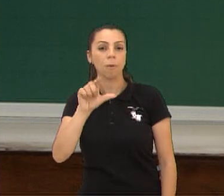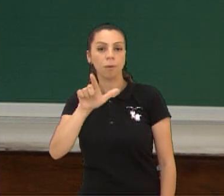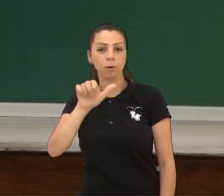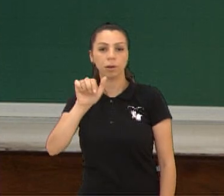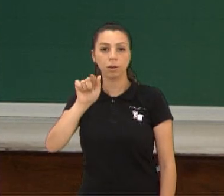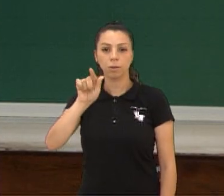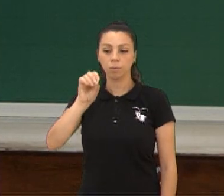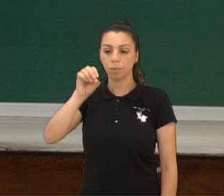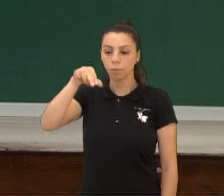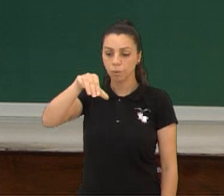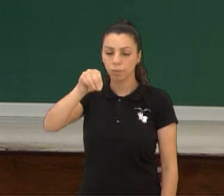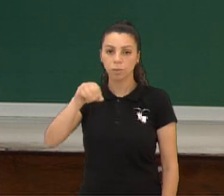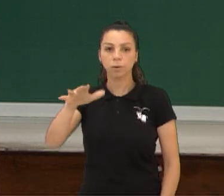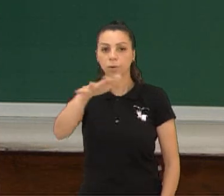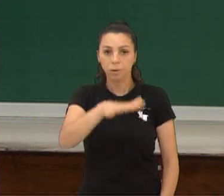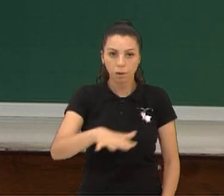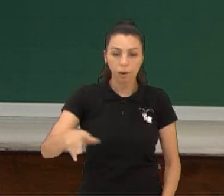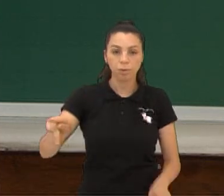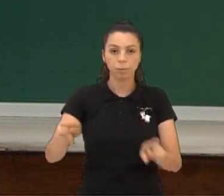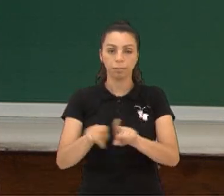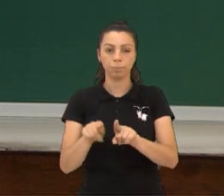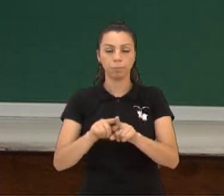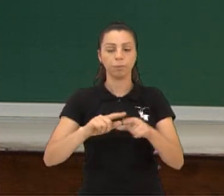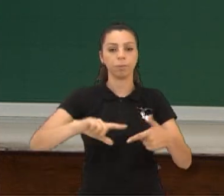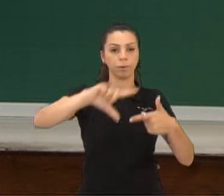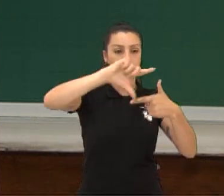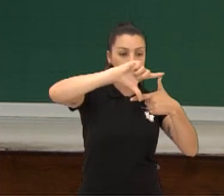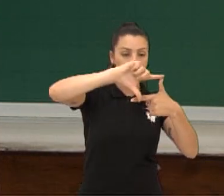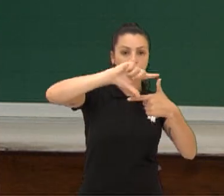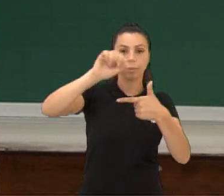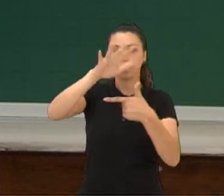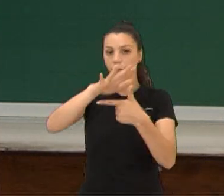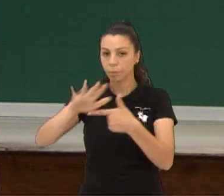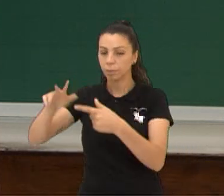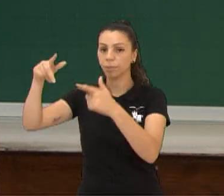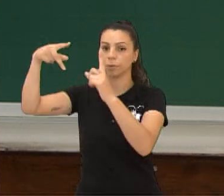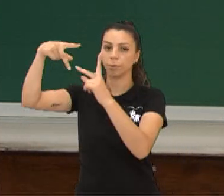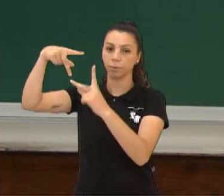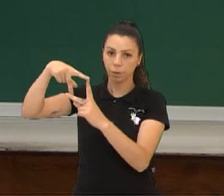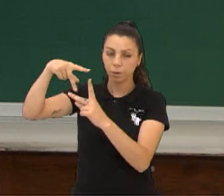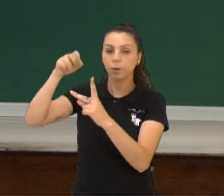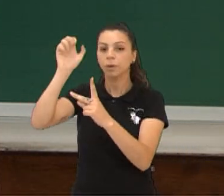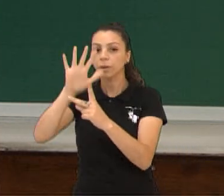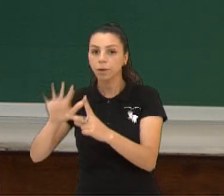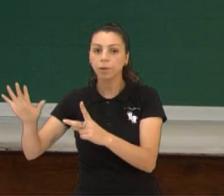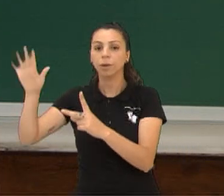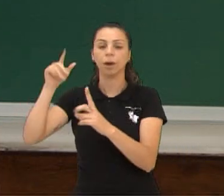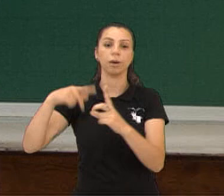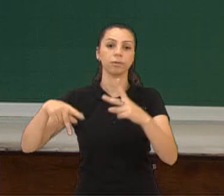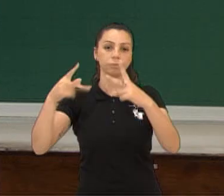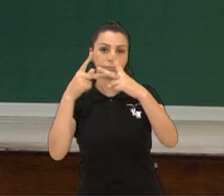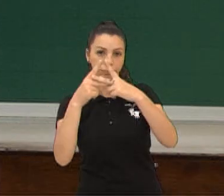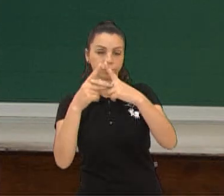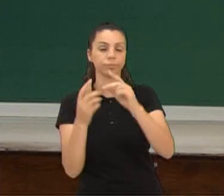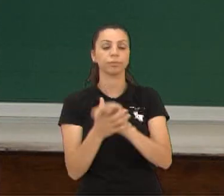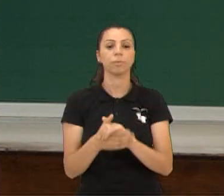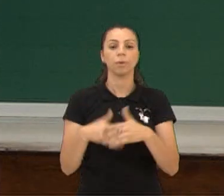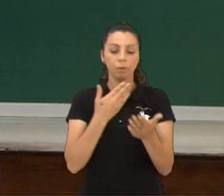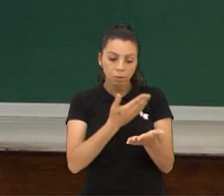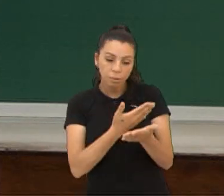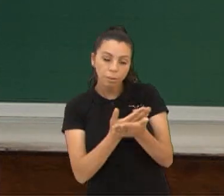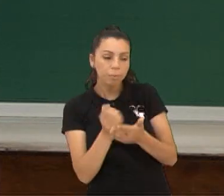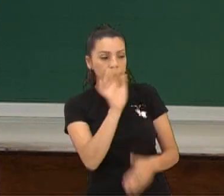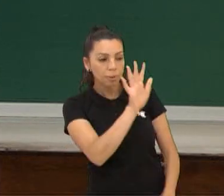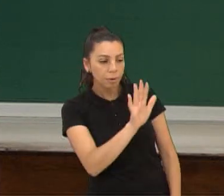A gente viu área do retângulo, área do quadrado e área do triângulo. E aí a gente começou a trabalhar